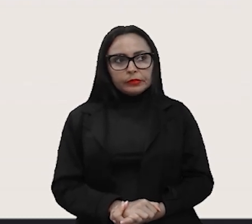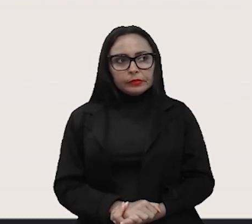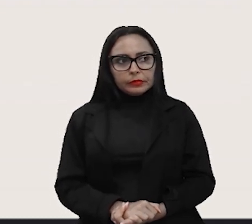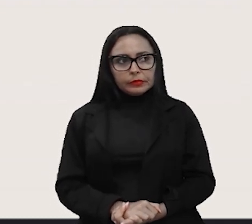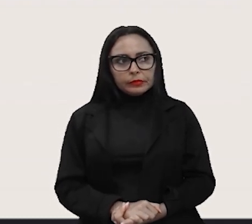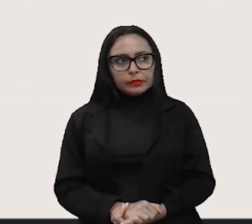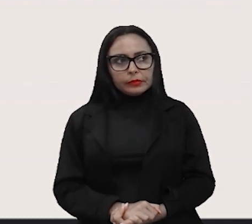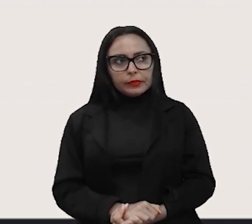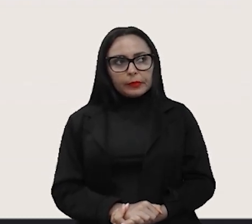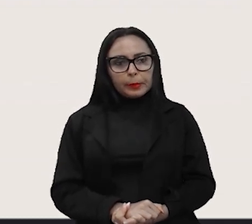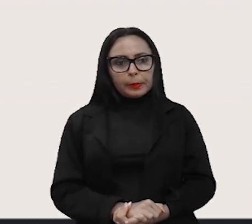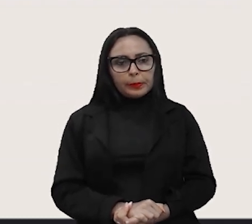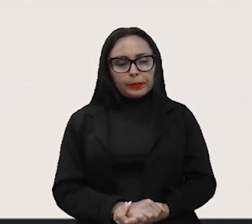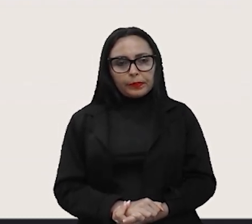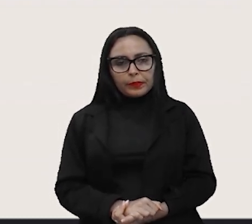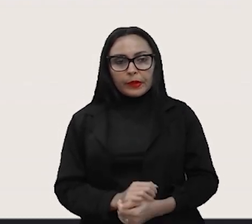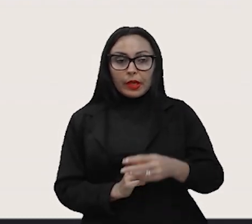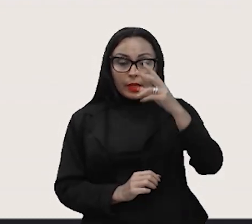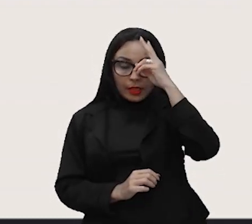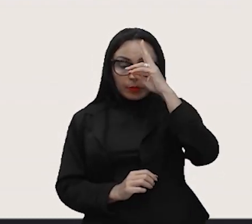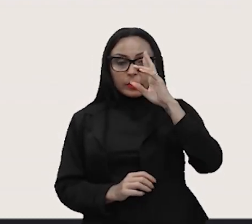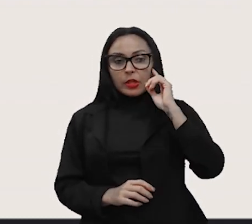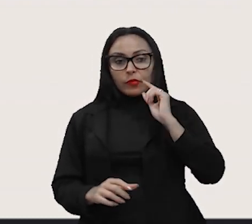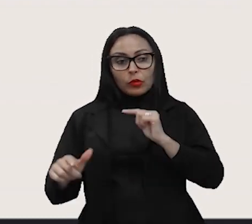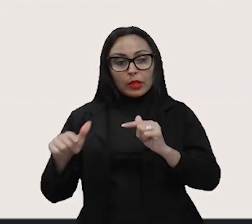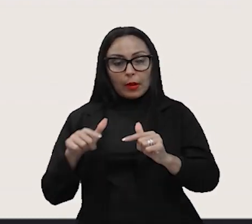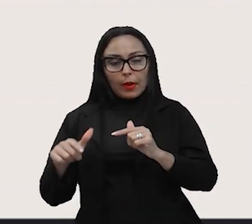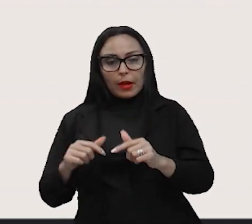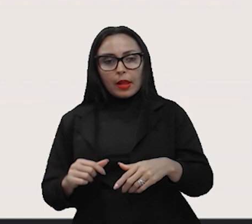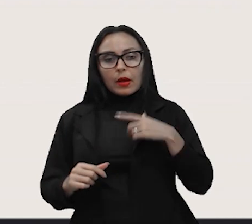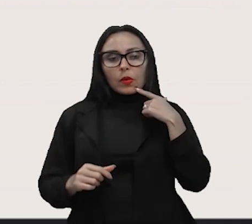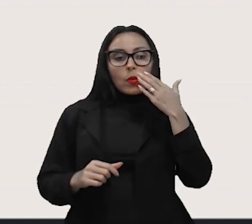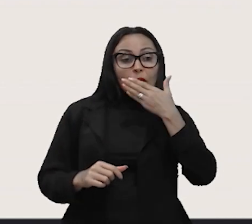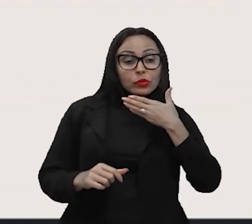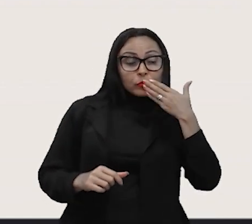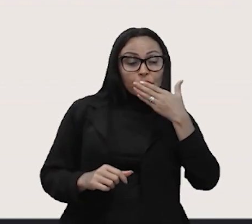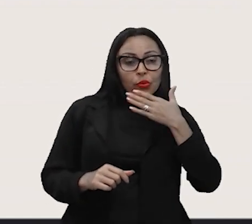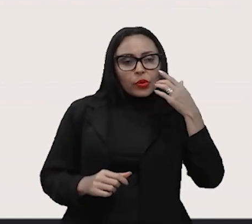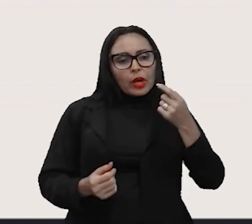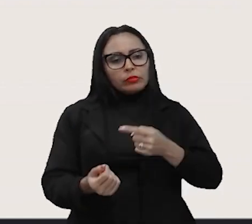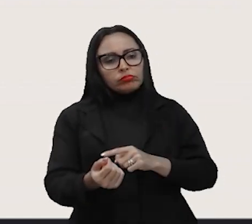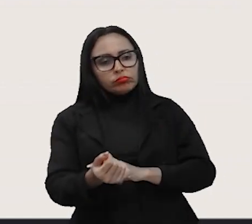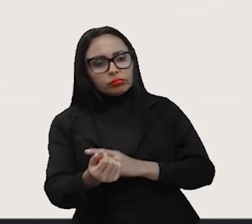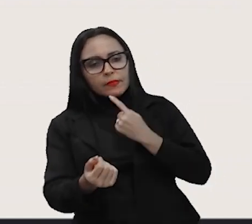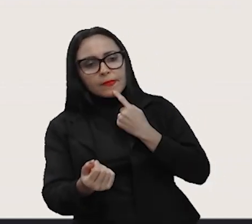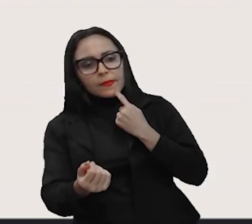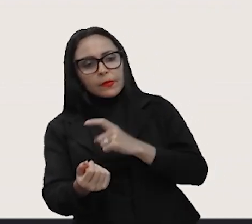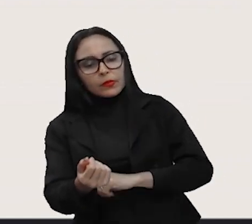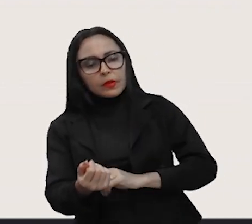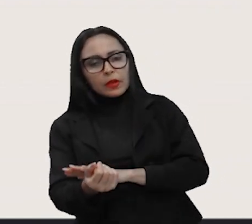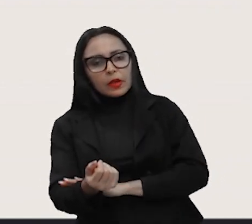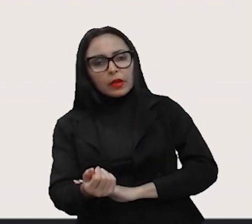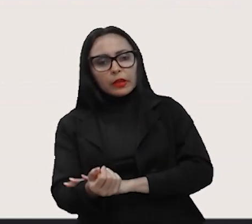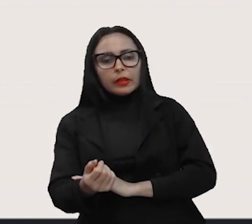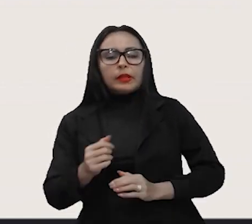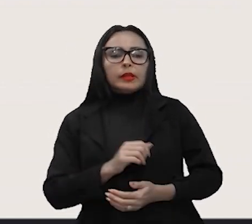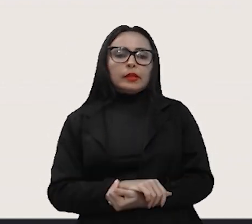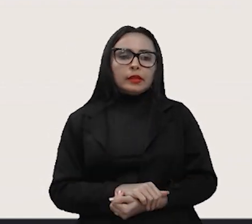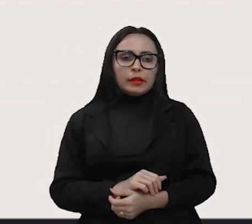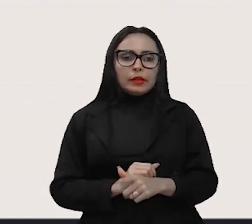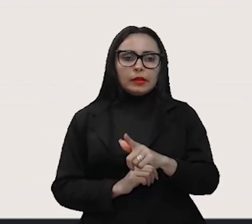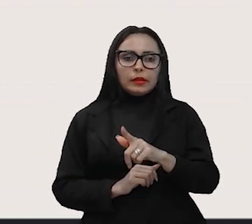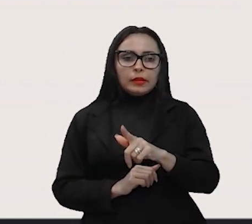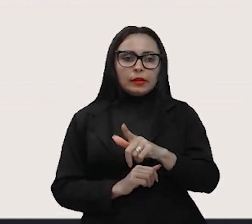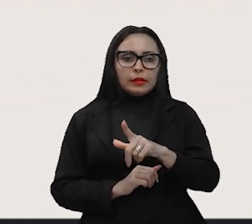sangue. Lembrem que eu vou estar trabalhando com a glicose. Então aqui eu vou fazer assim, glicose aqui.